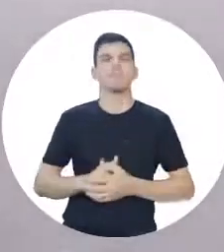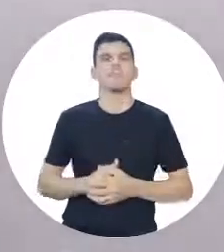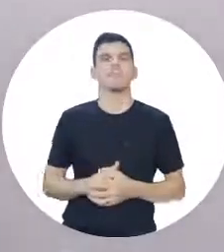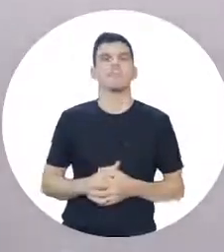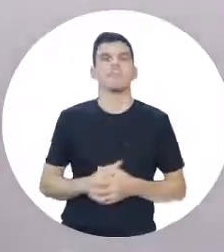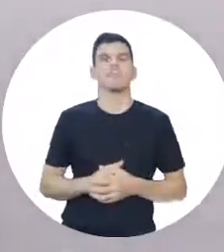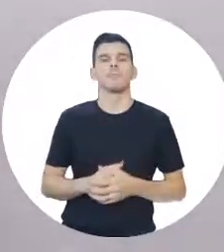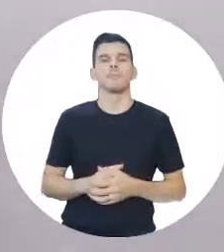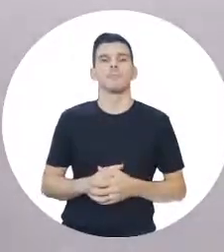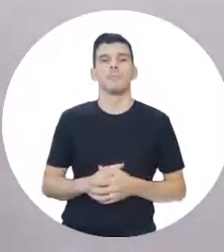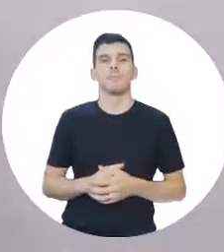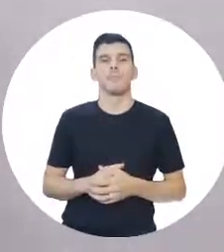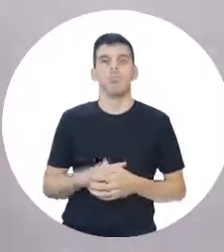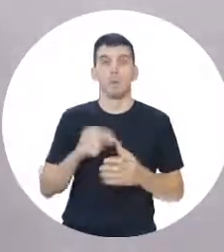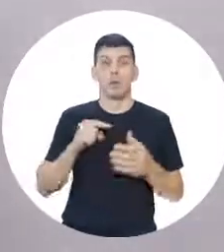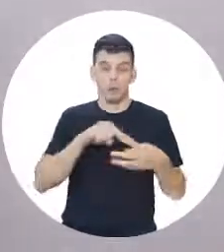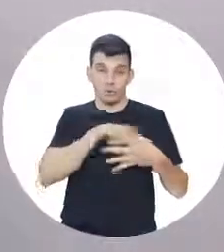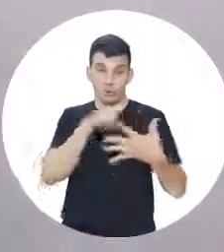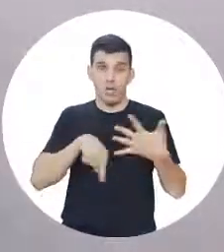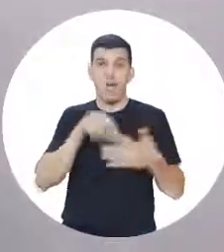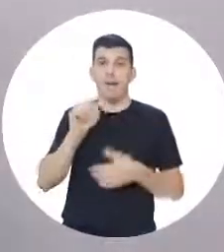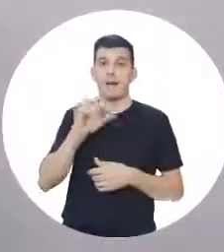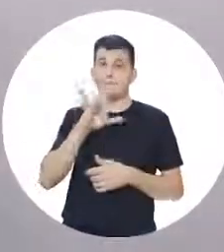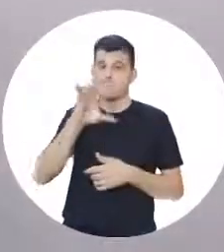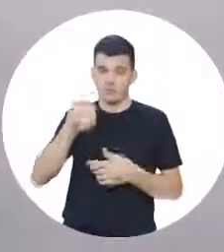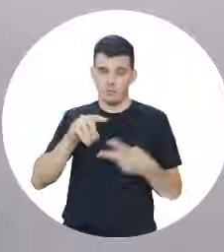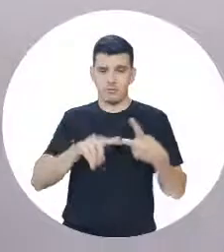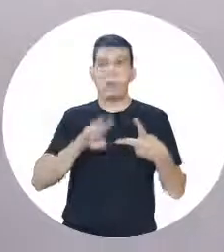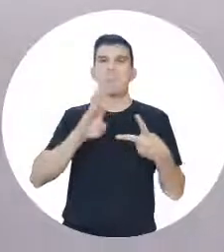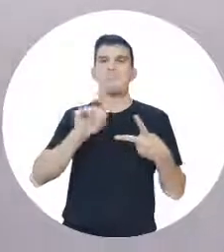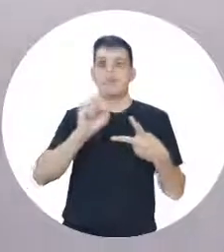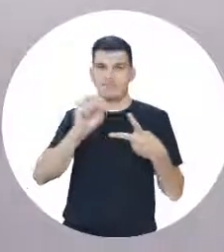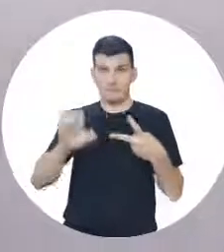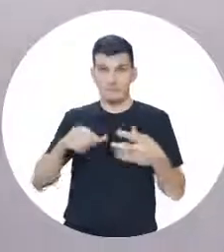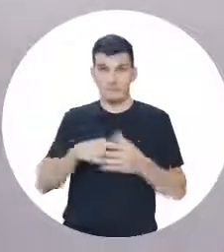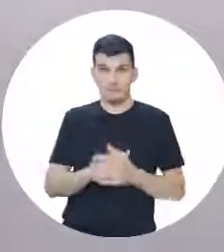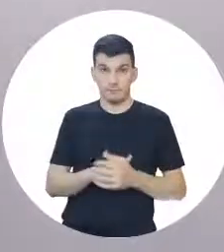Então, tudo bem? Isso são ácidos e bases.